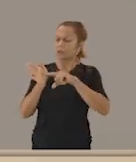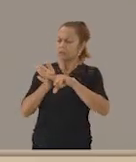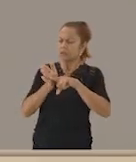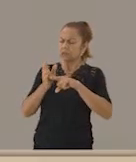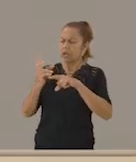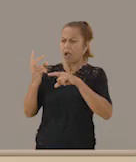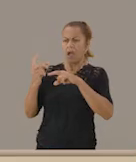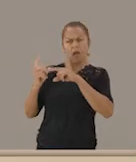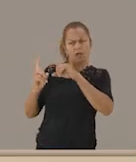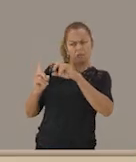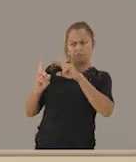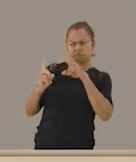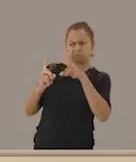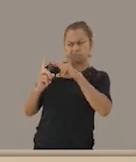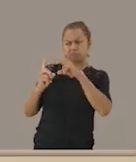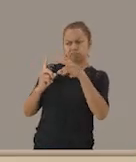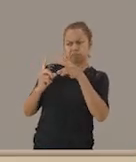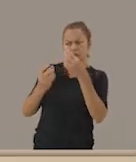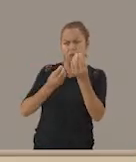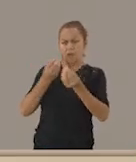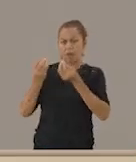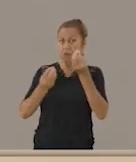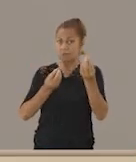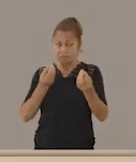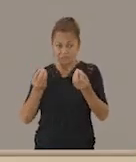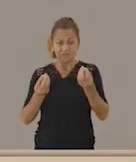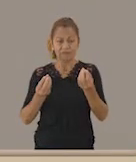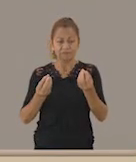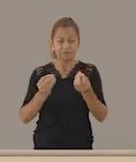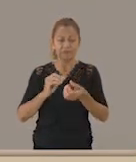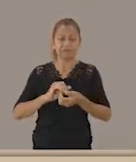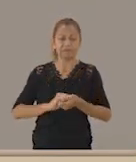não existe um veículo totalmente imparcial.